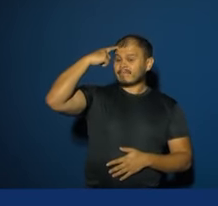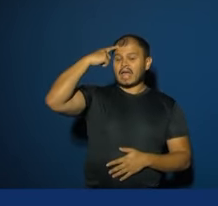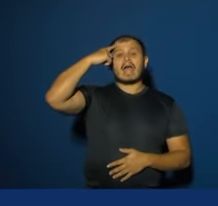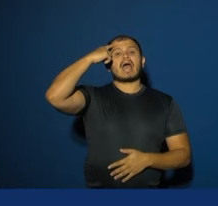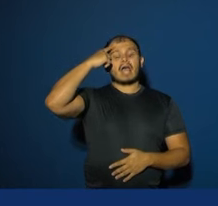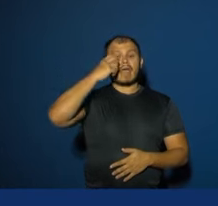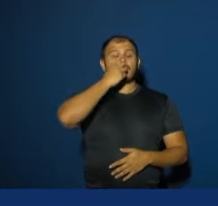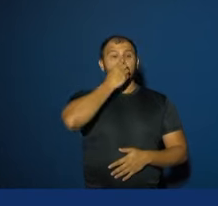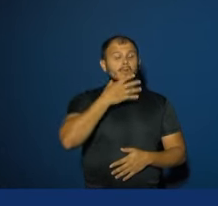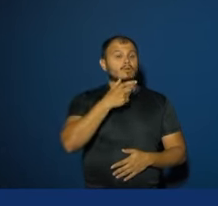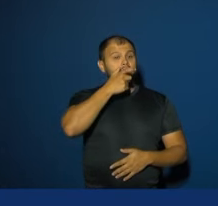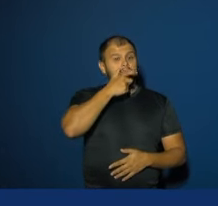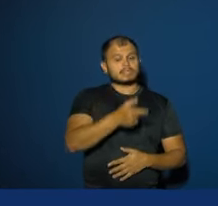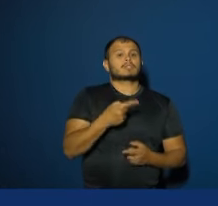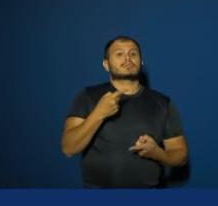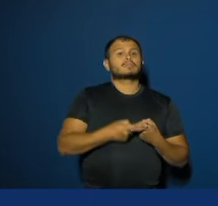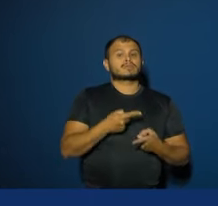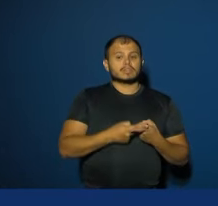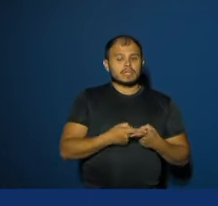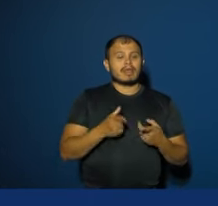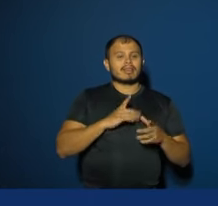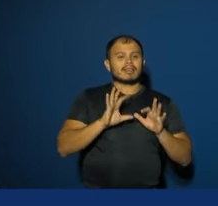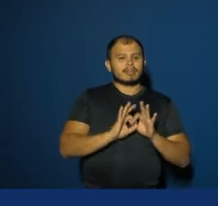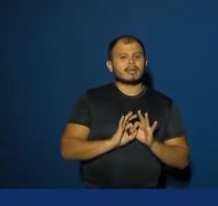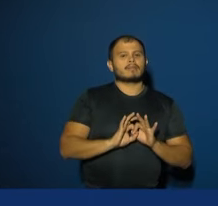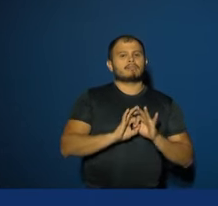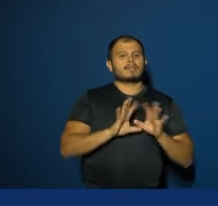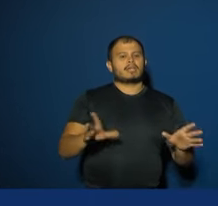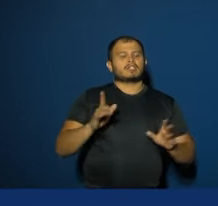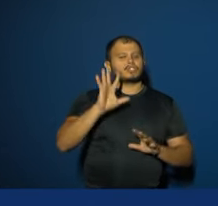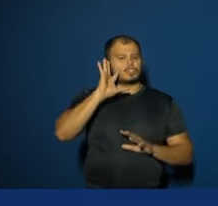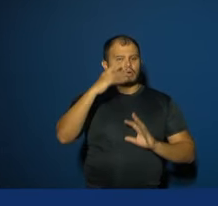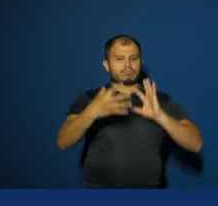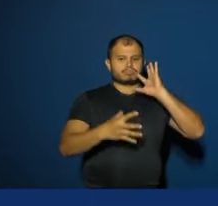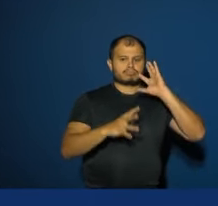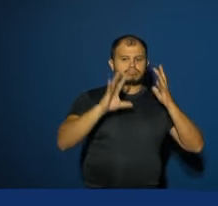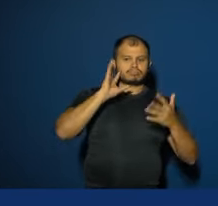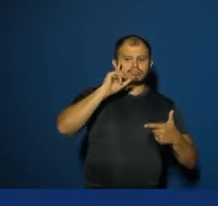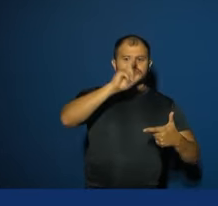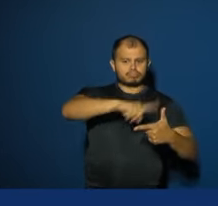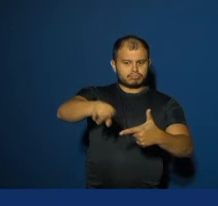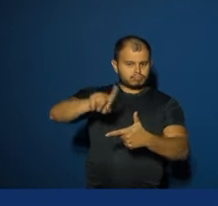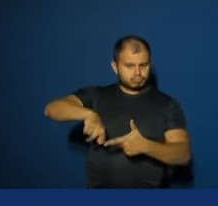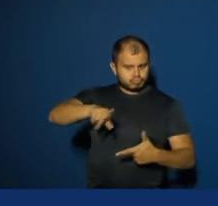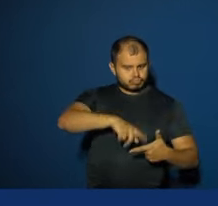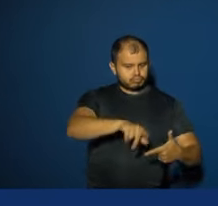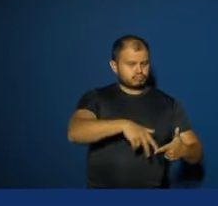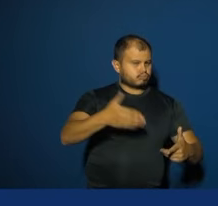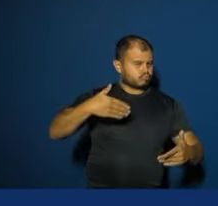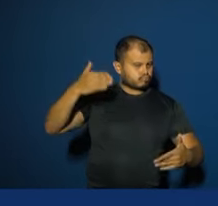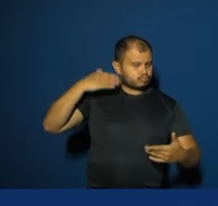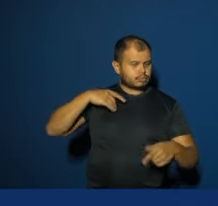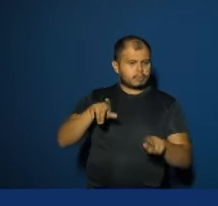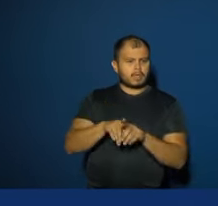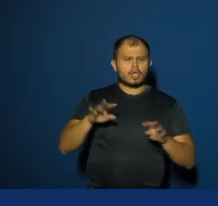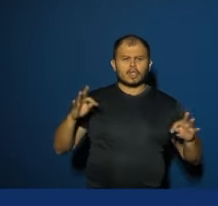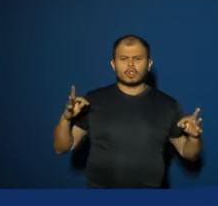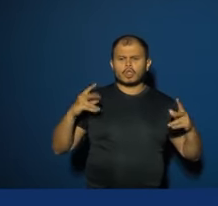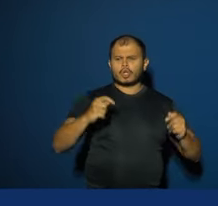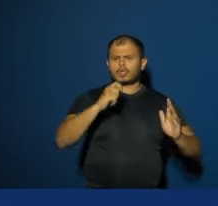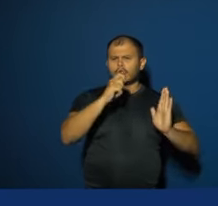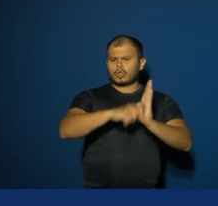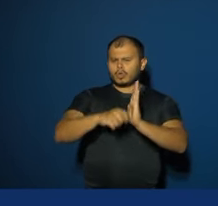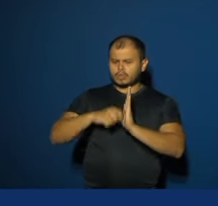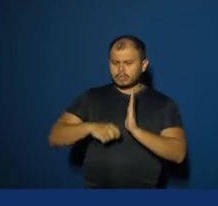ela é interessante porque permite resolver o problema dos pass do passado e trazer todos os contratos para um padrão